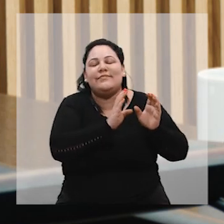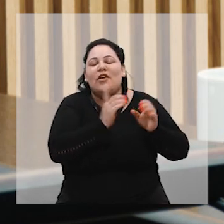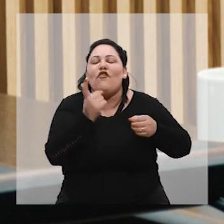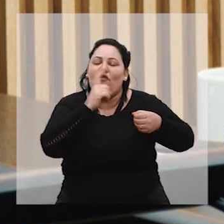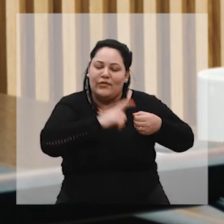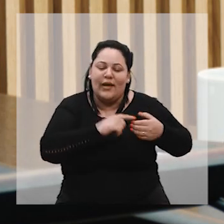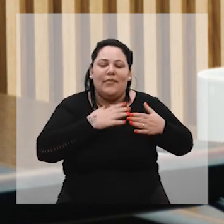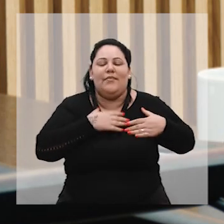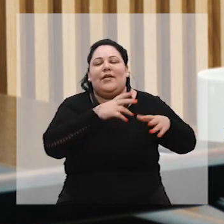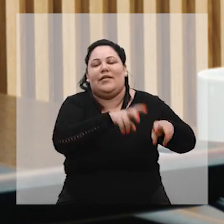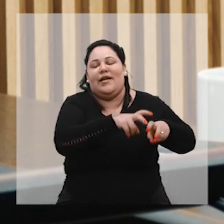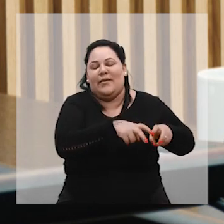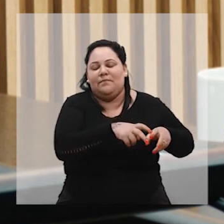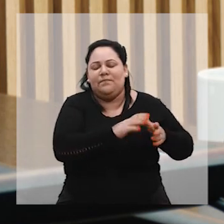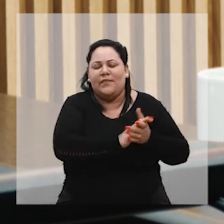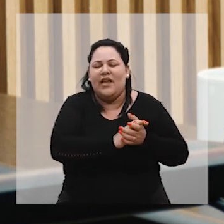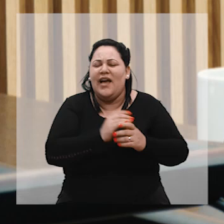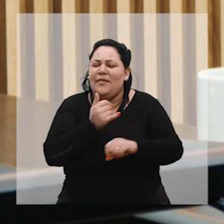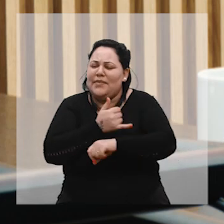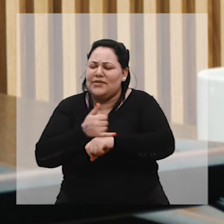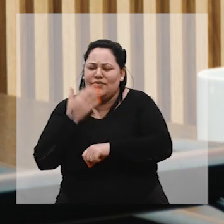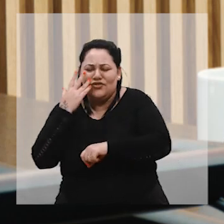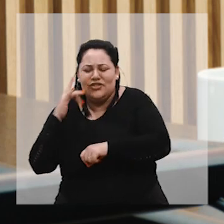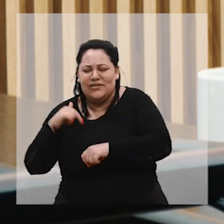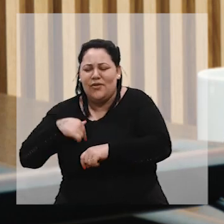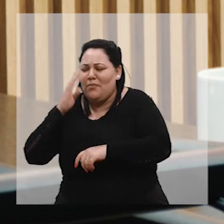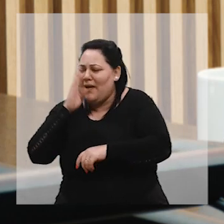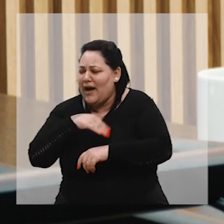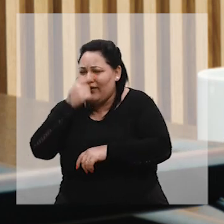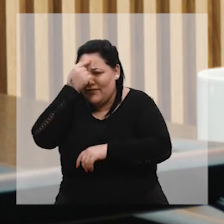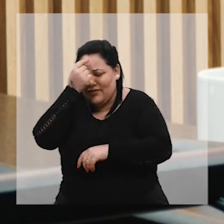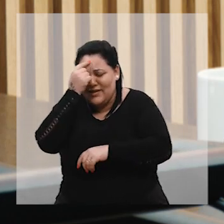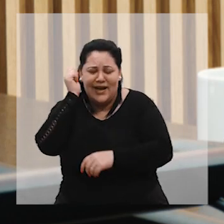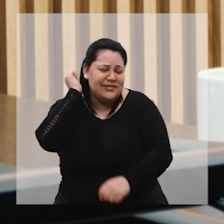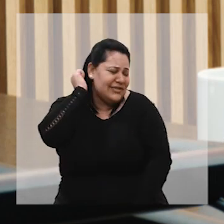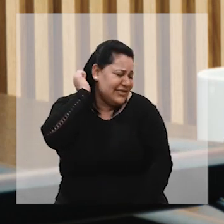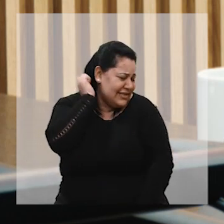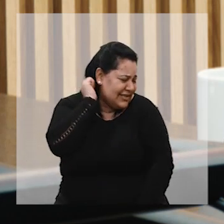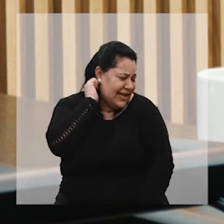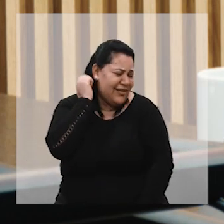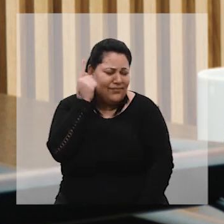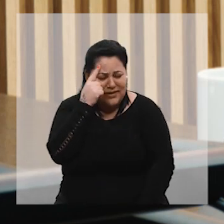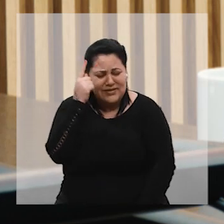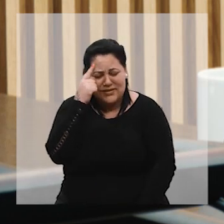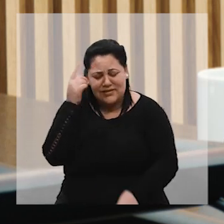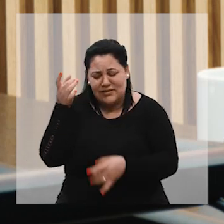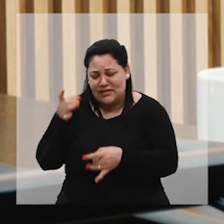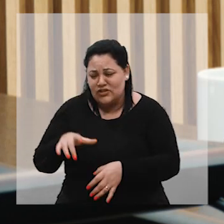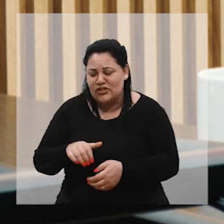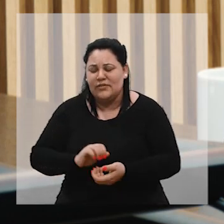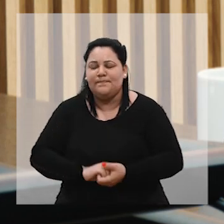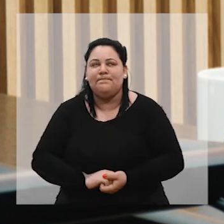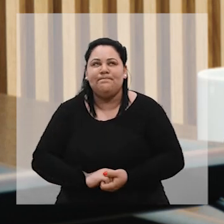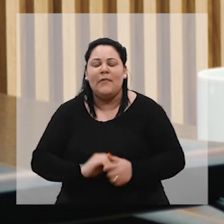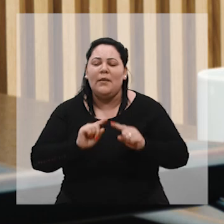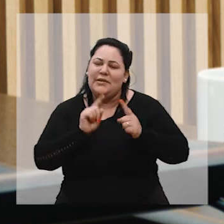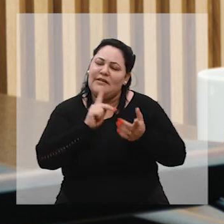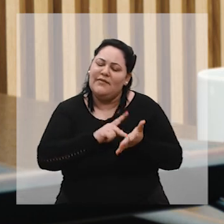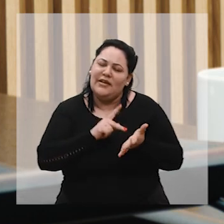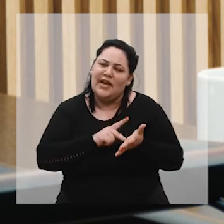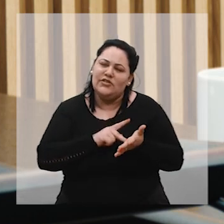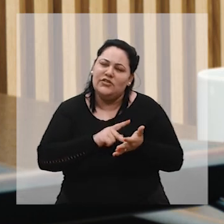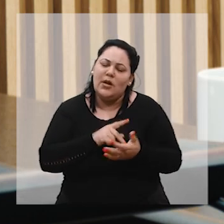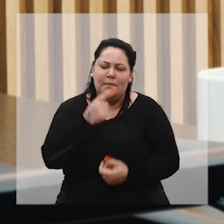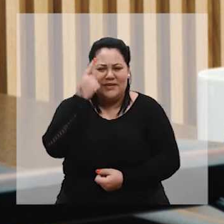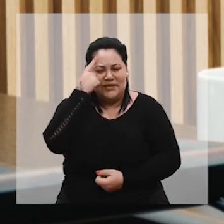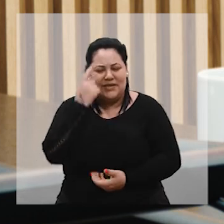que depois... Passando ali os dias, indo mal na faculdade, mal, estressado, não queria mais aquilo. Pensei assim, cara, a tua